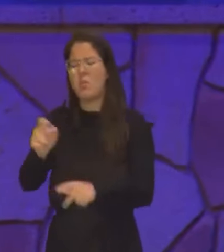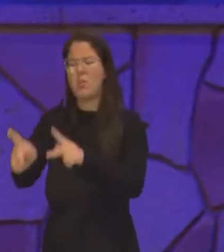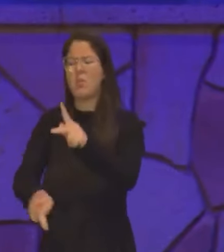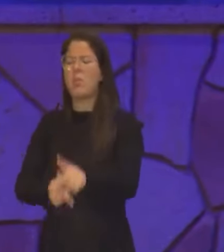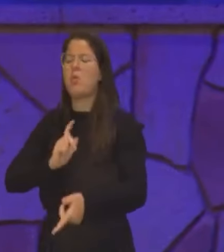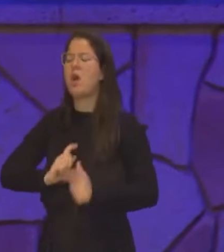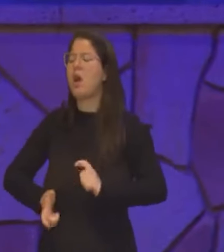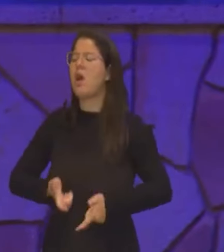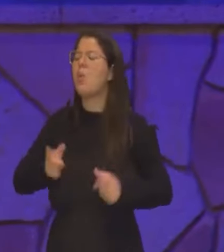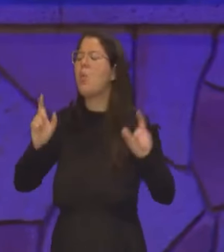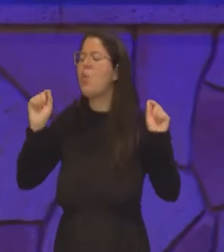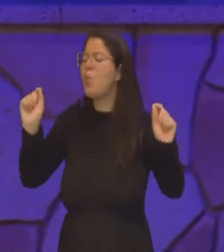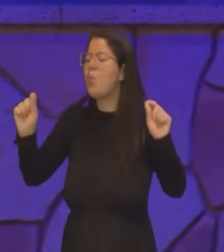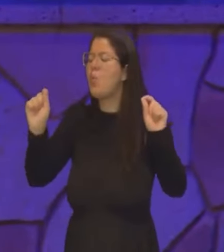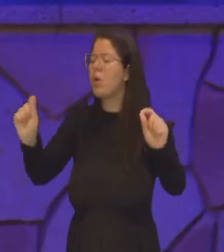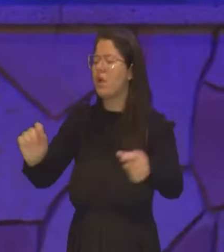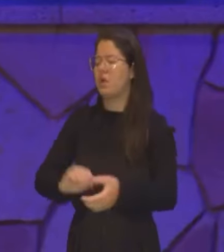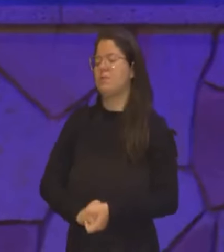de Israel.